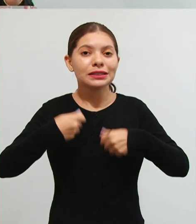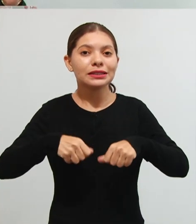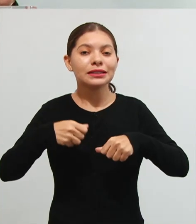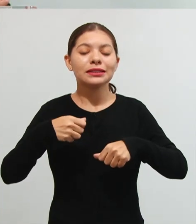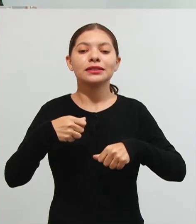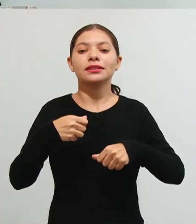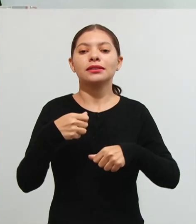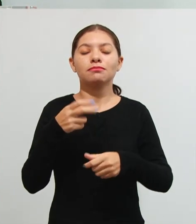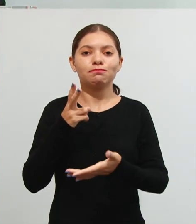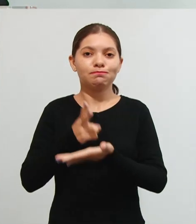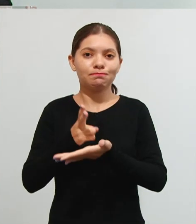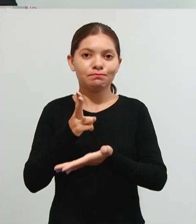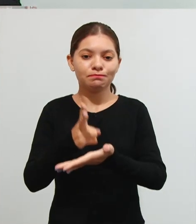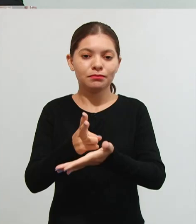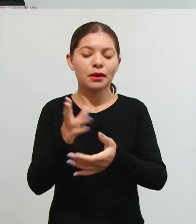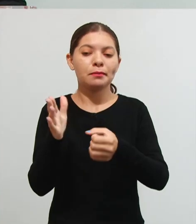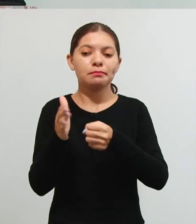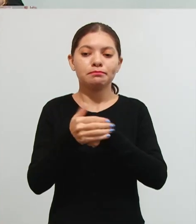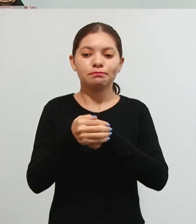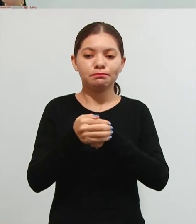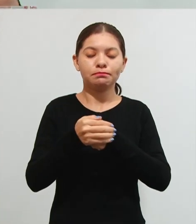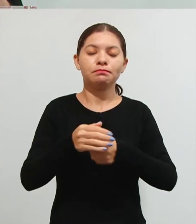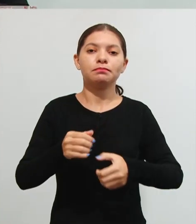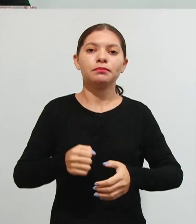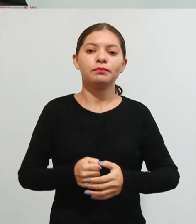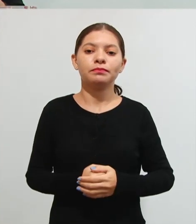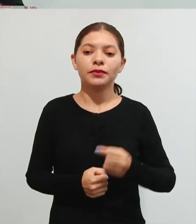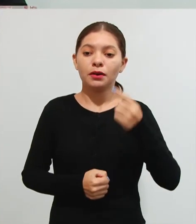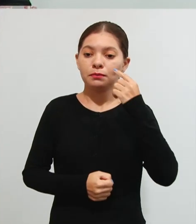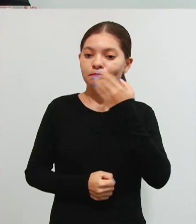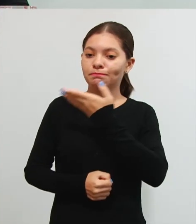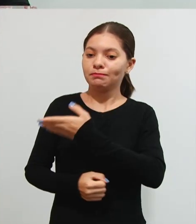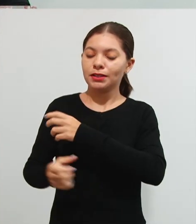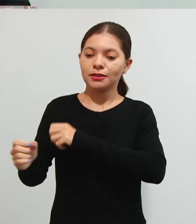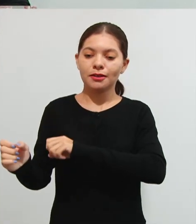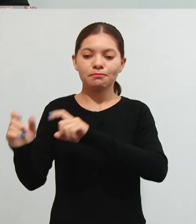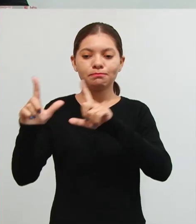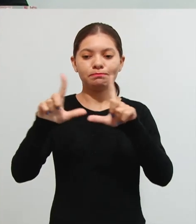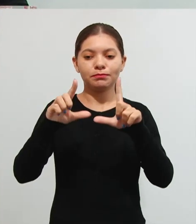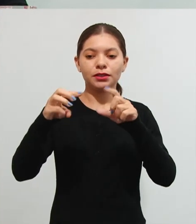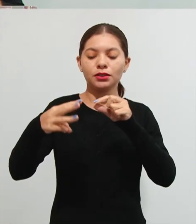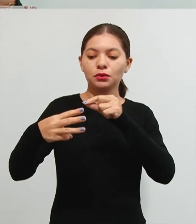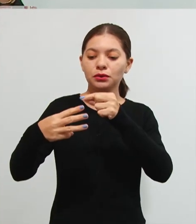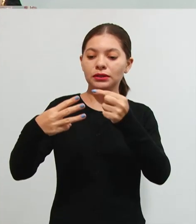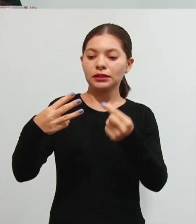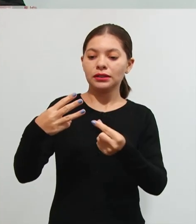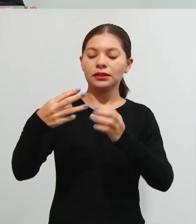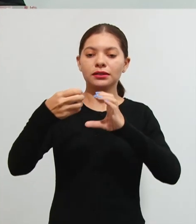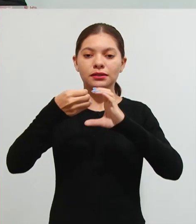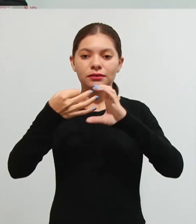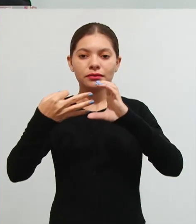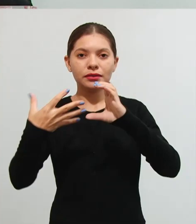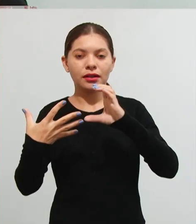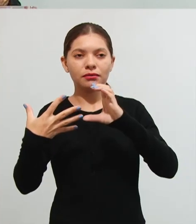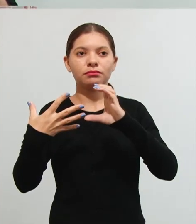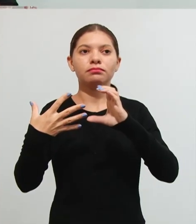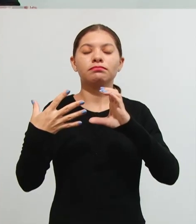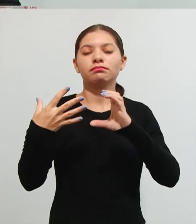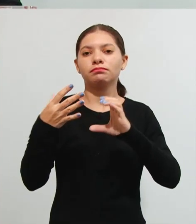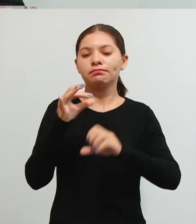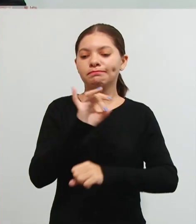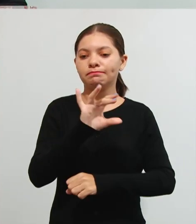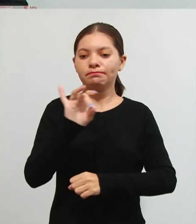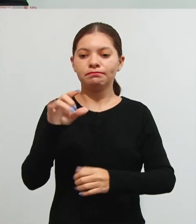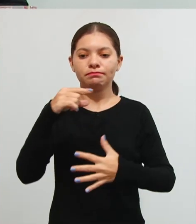Então, esses aqui são os níveis, né, que o manual, o DSM-5, classifica, nos traz. E por que